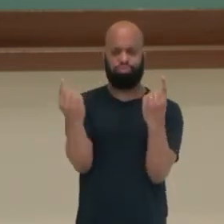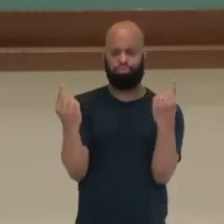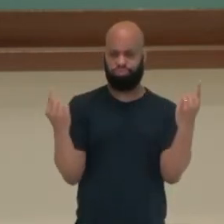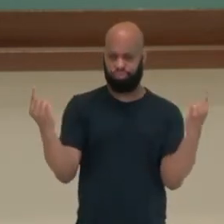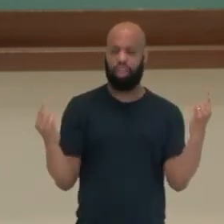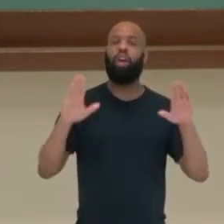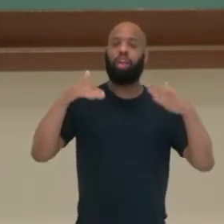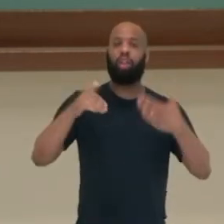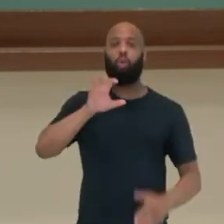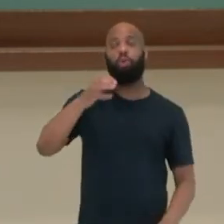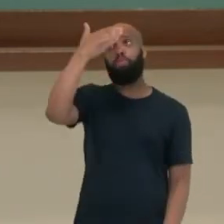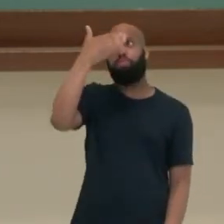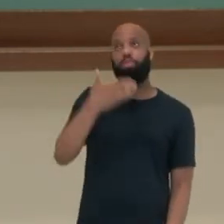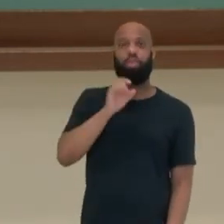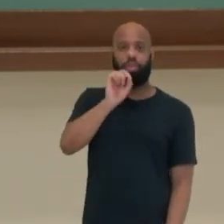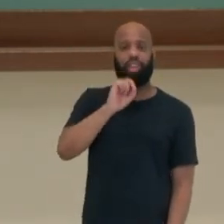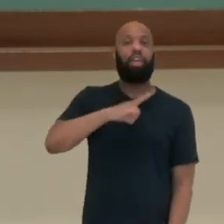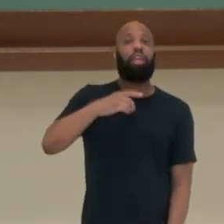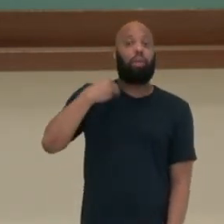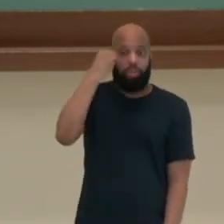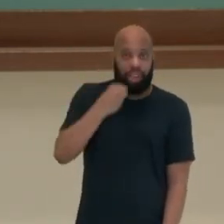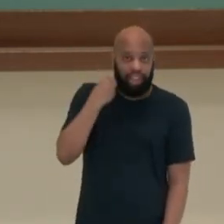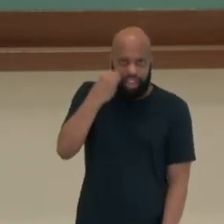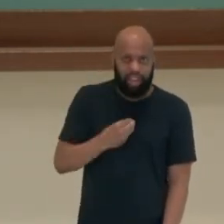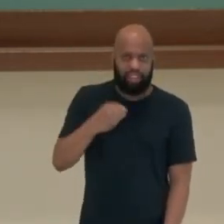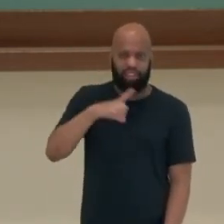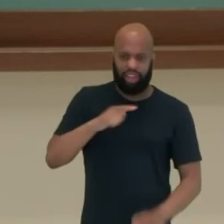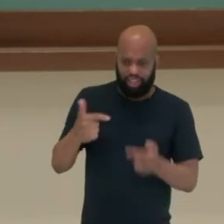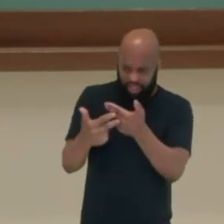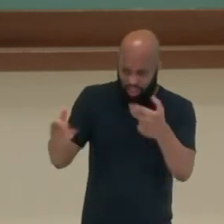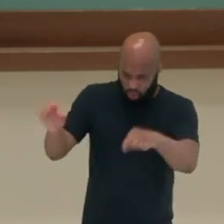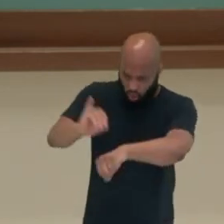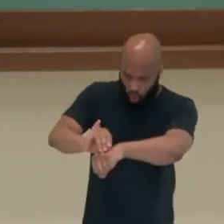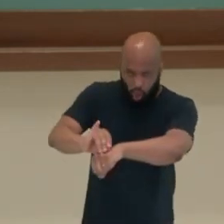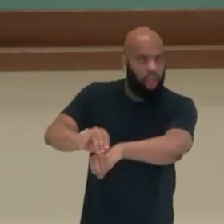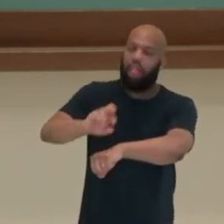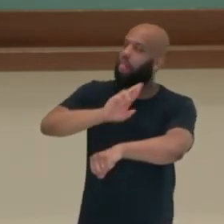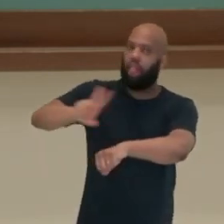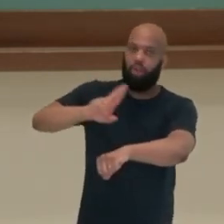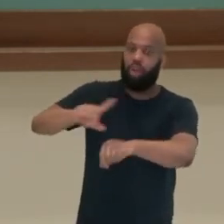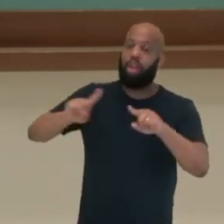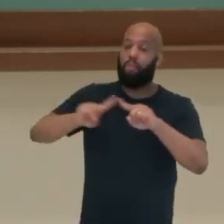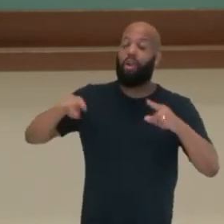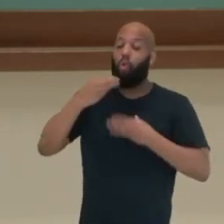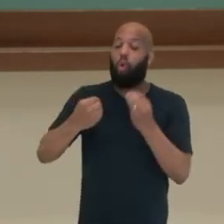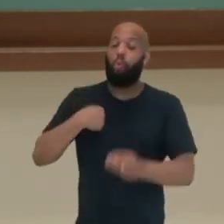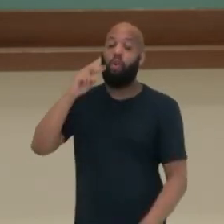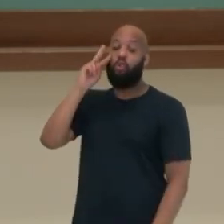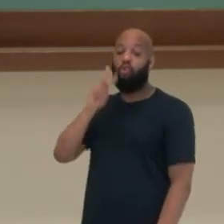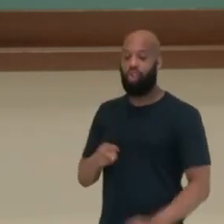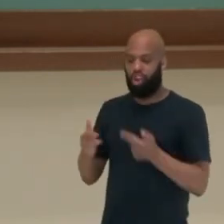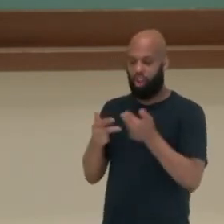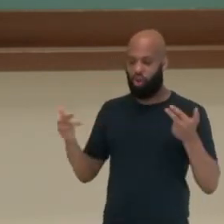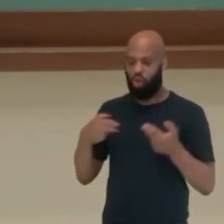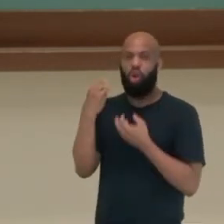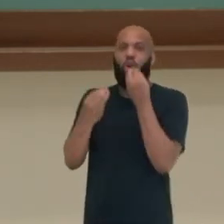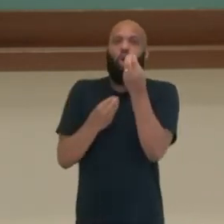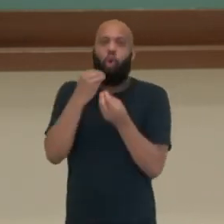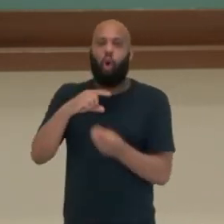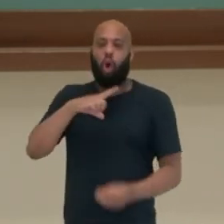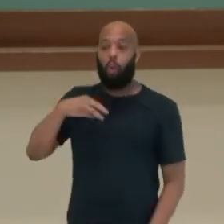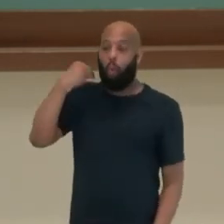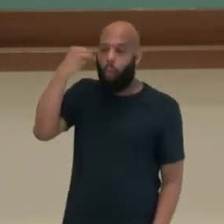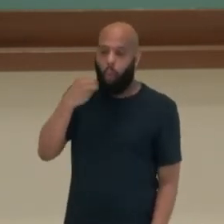já prova que a experiência não está nas coisas mesmas, as qualidades não estariam nas coisas mesmas, mas